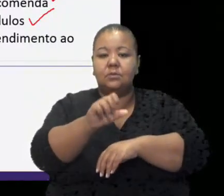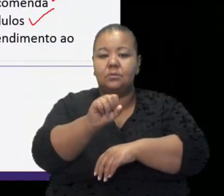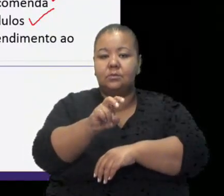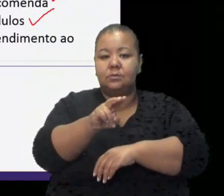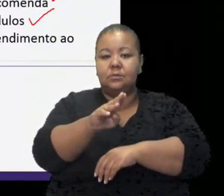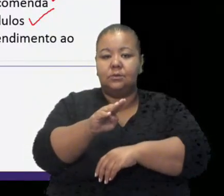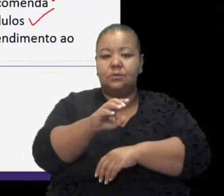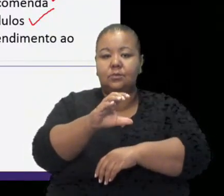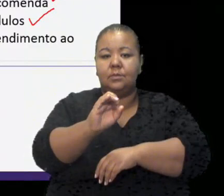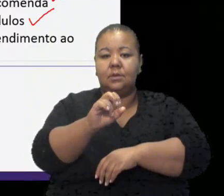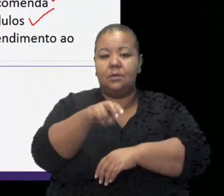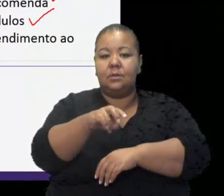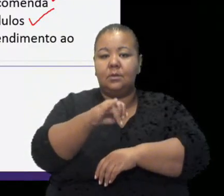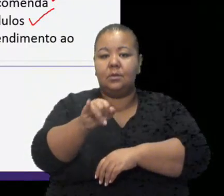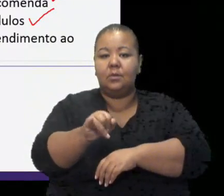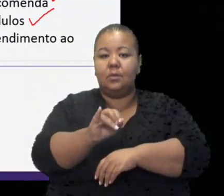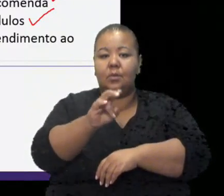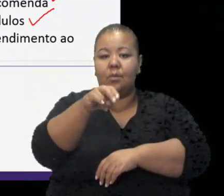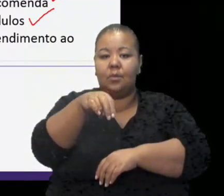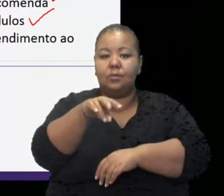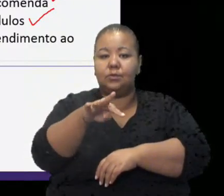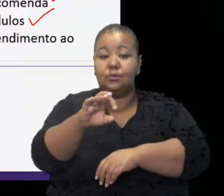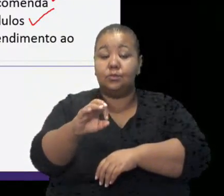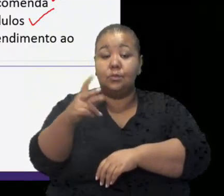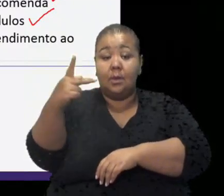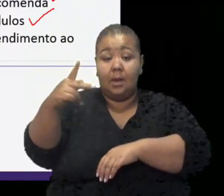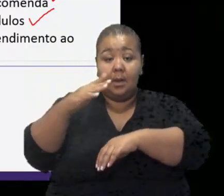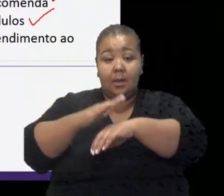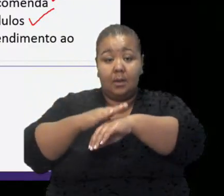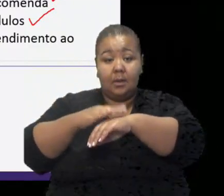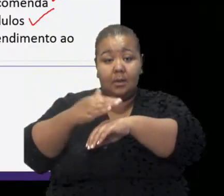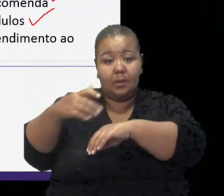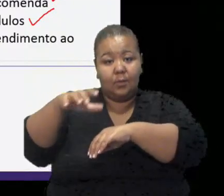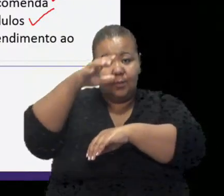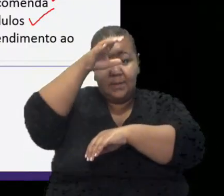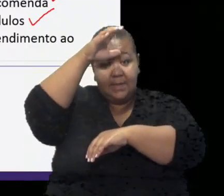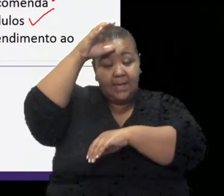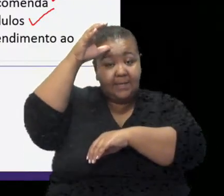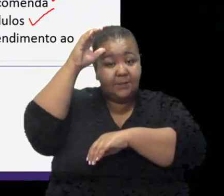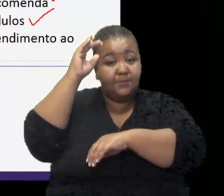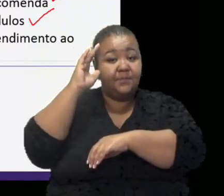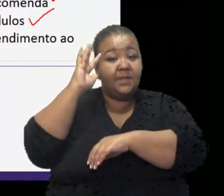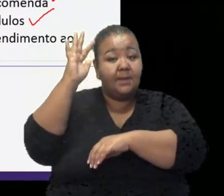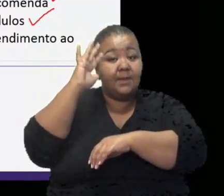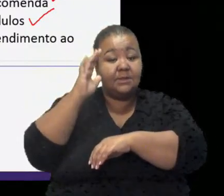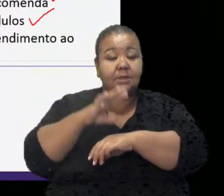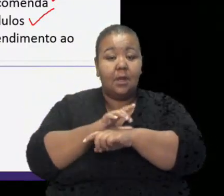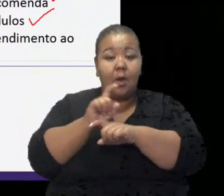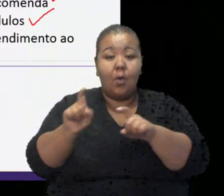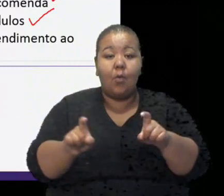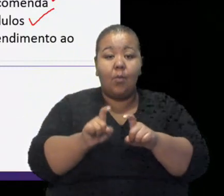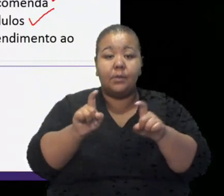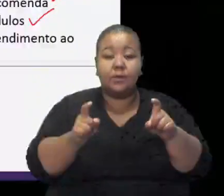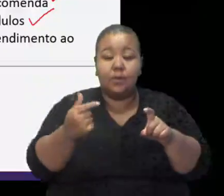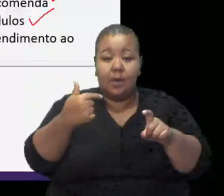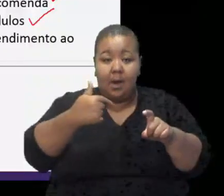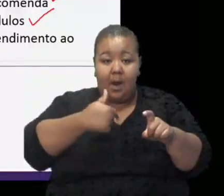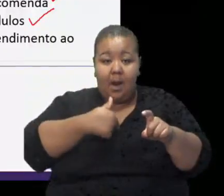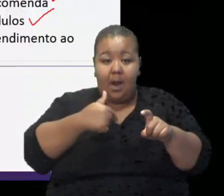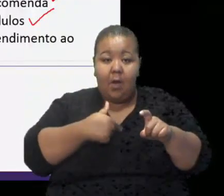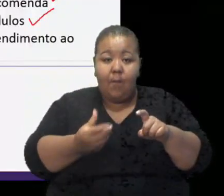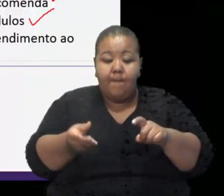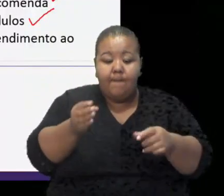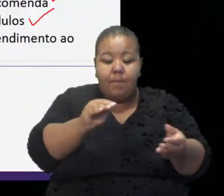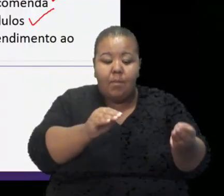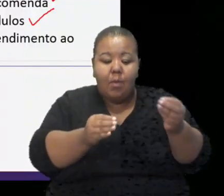produto final sempre é configurado pelo cliente. Então, imagina um computador, eu vou montando meu computador e vou criando as necessidades